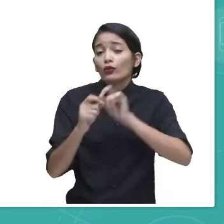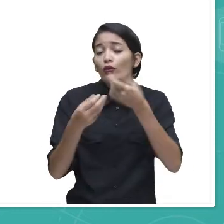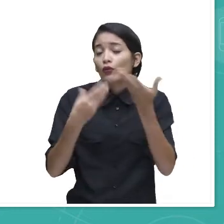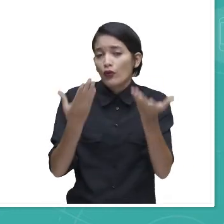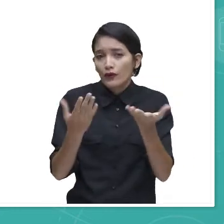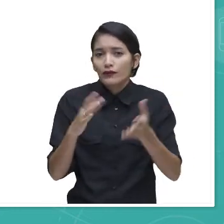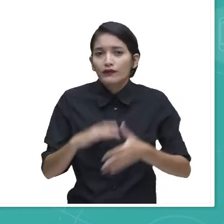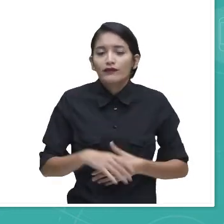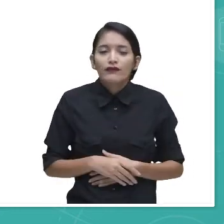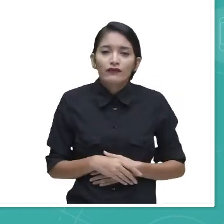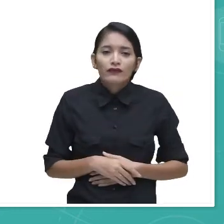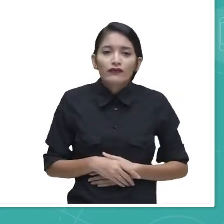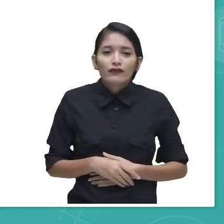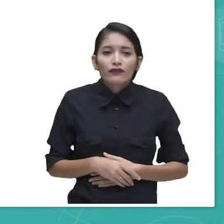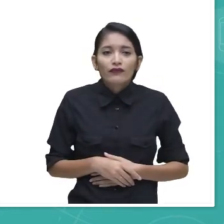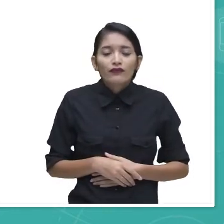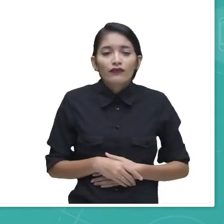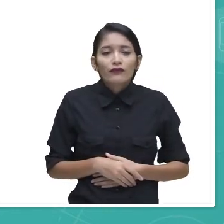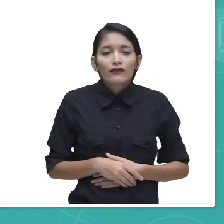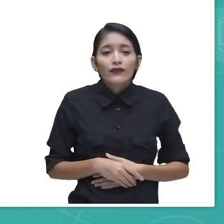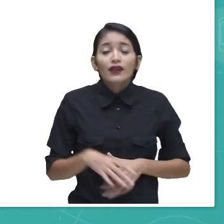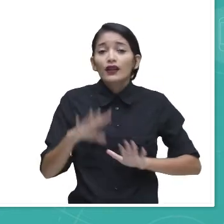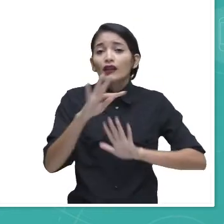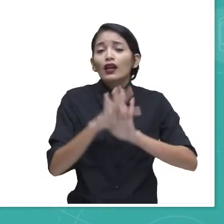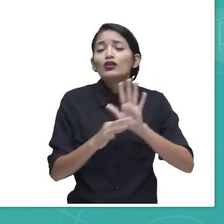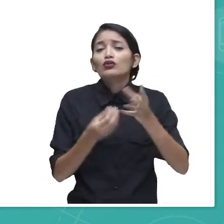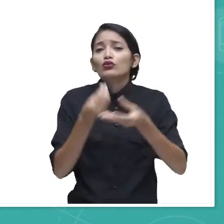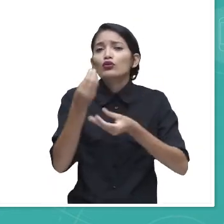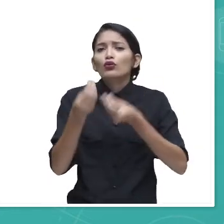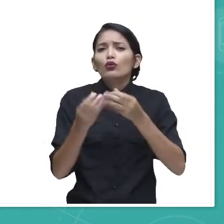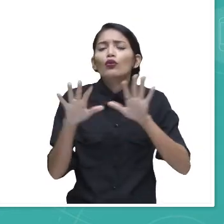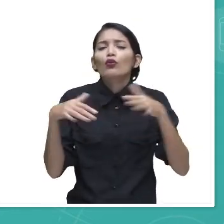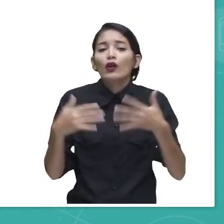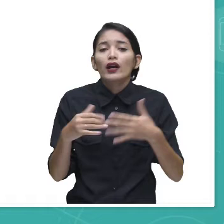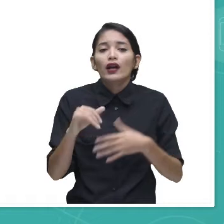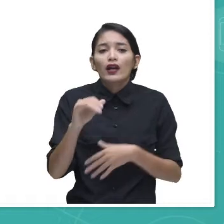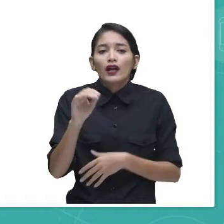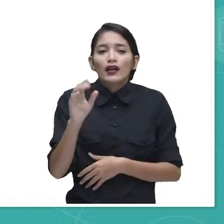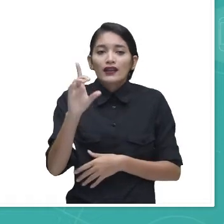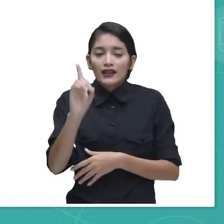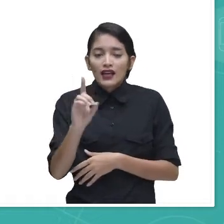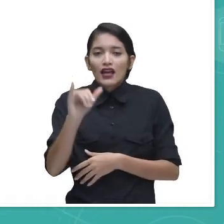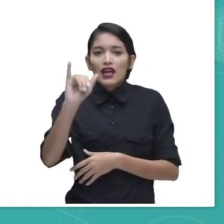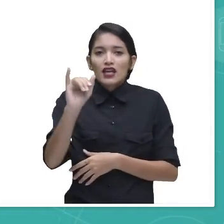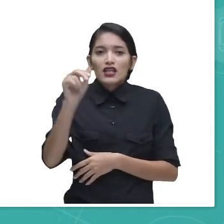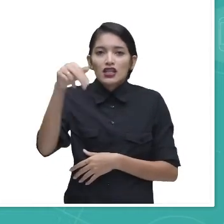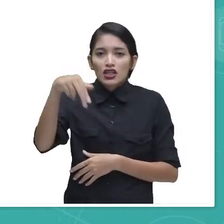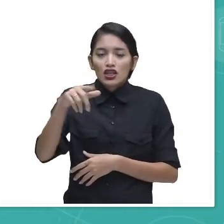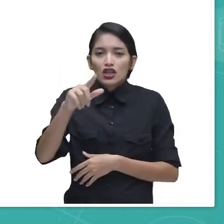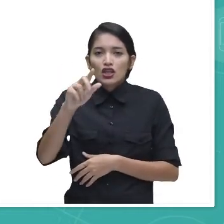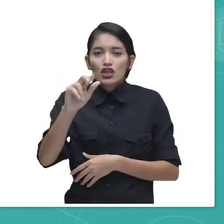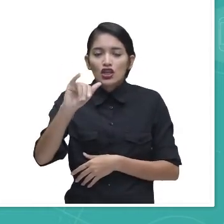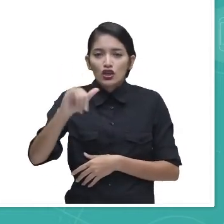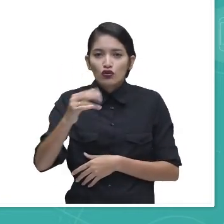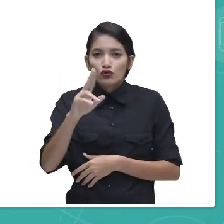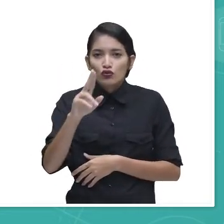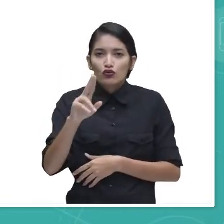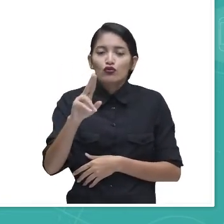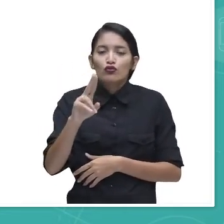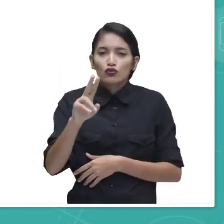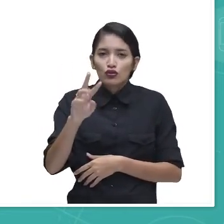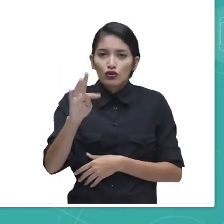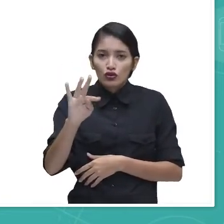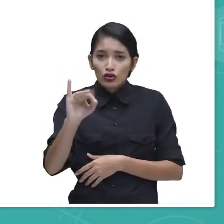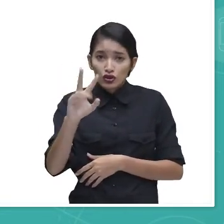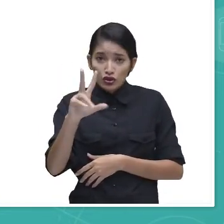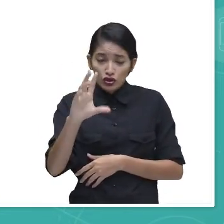vamos ter um texto injuntivo. Ele vai fazer parte dos textos injuntivos,